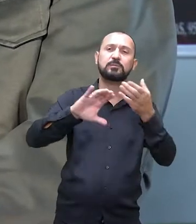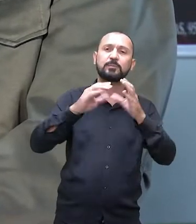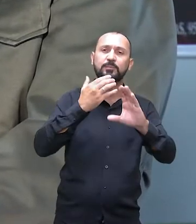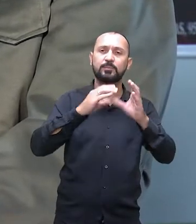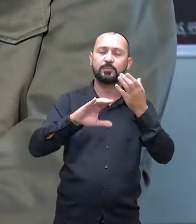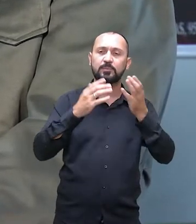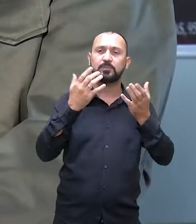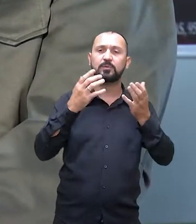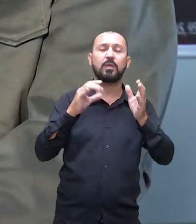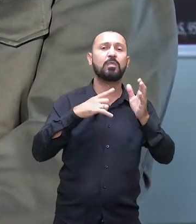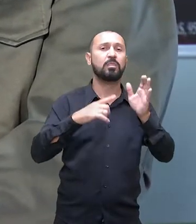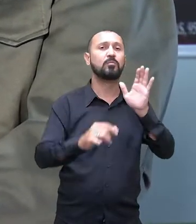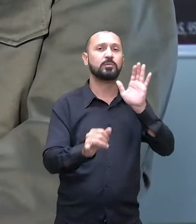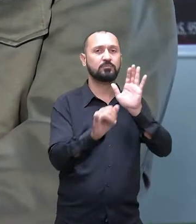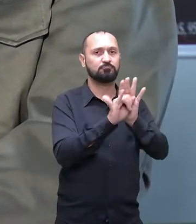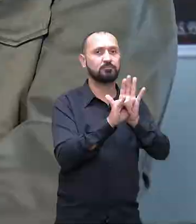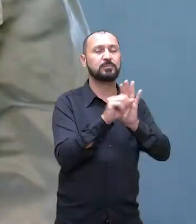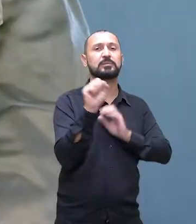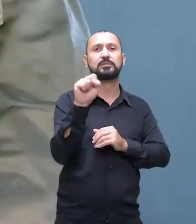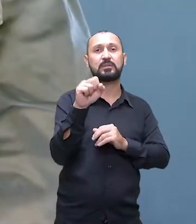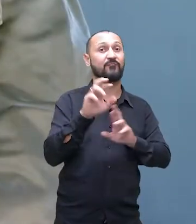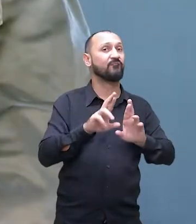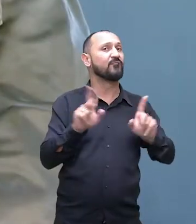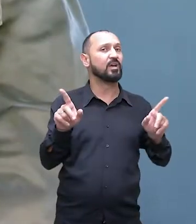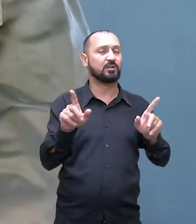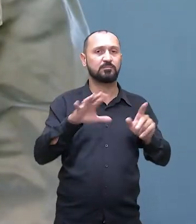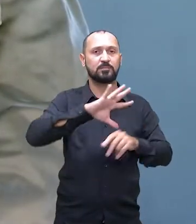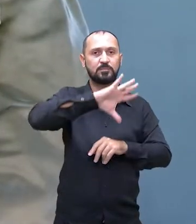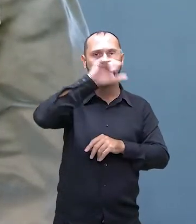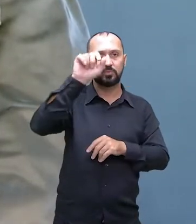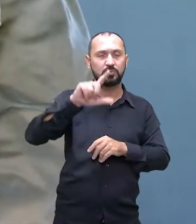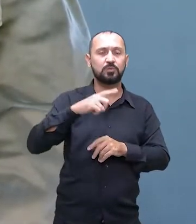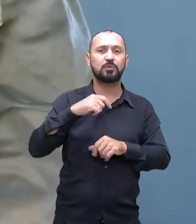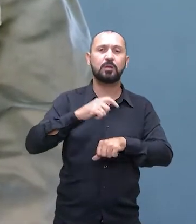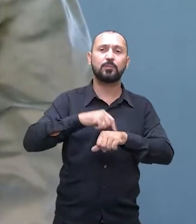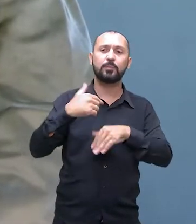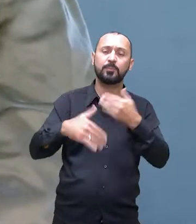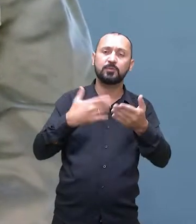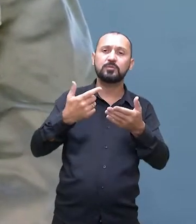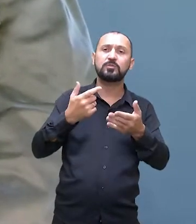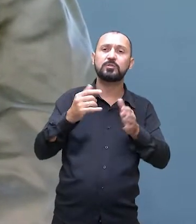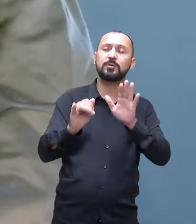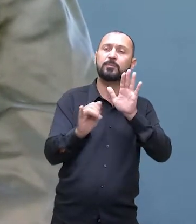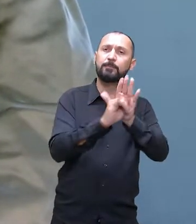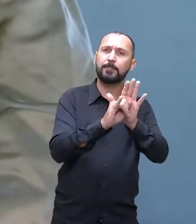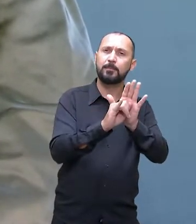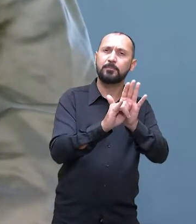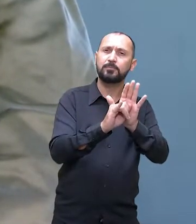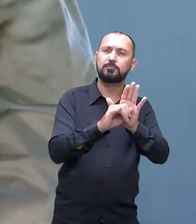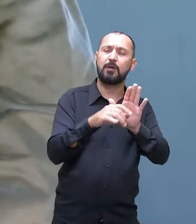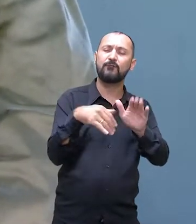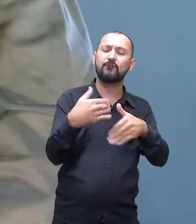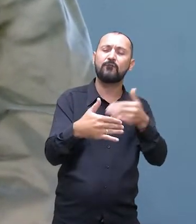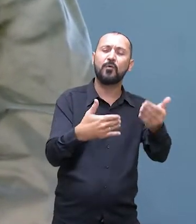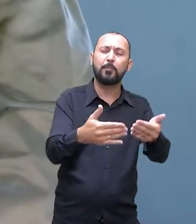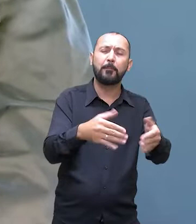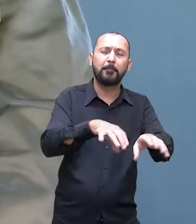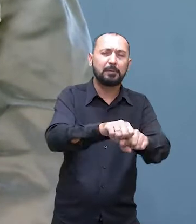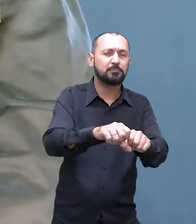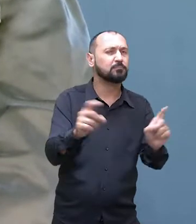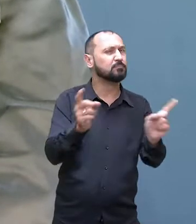música, a gente tem uma identidade que é diferente. Diz que Mato Grosso do Sul está num processo de formação de identidade, mas a gente já tem